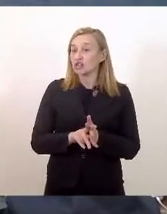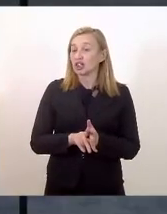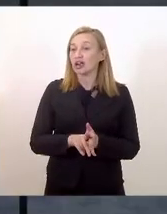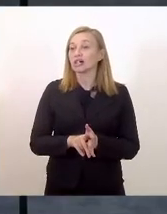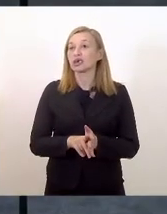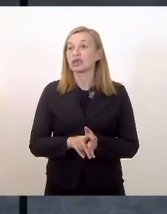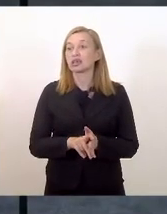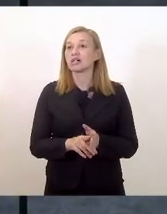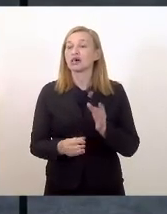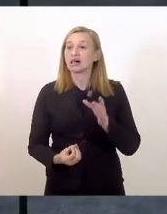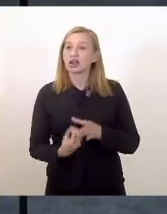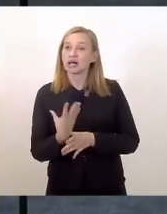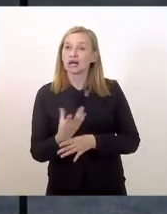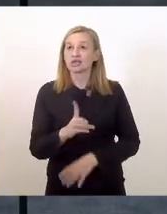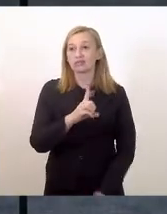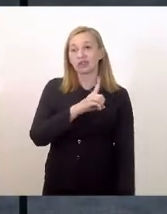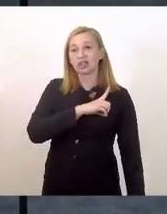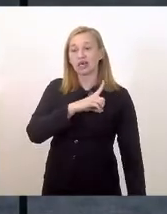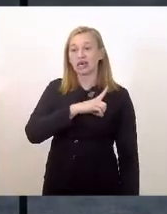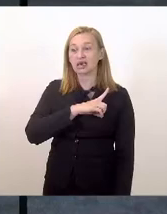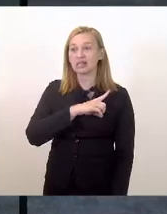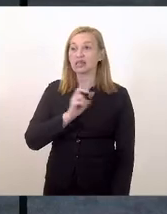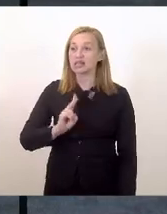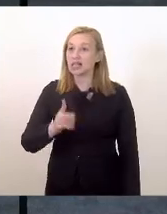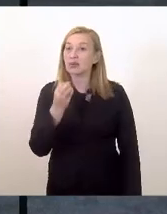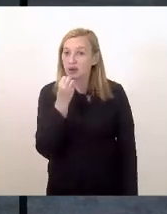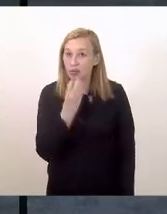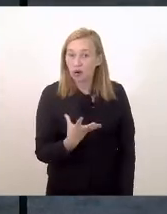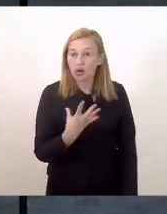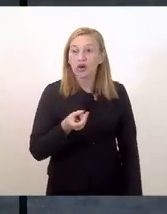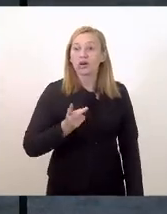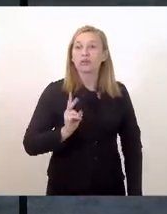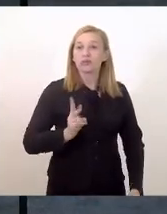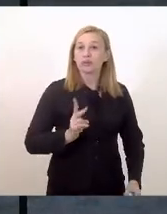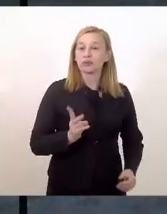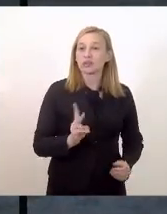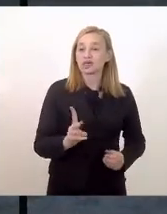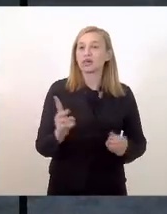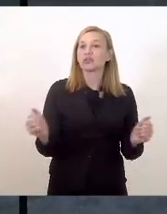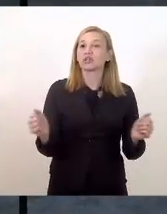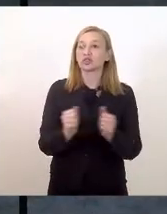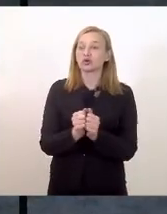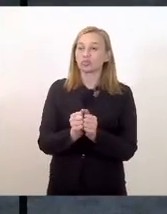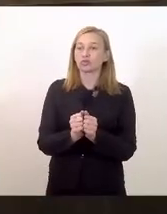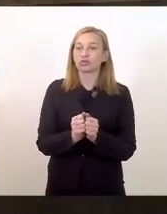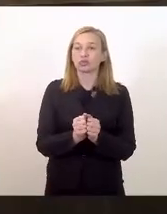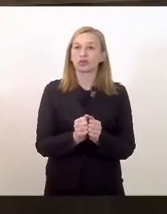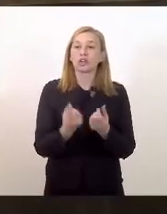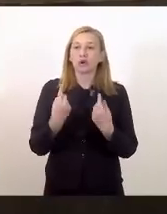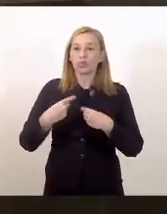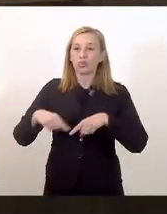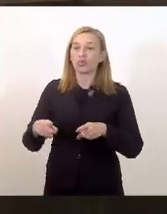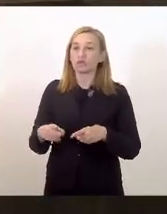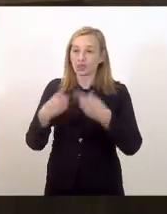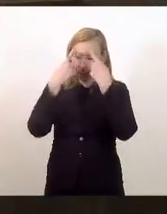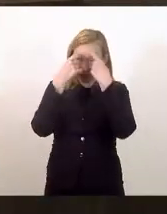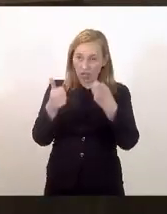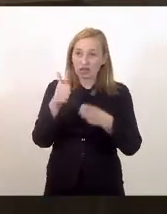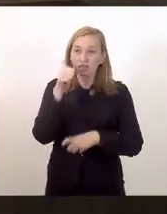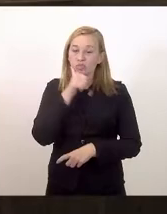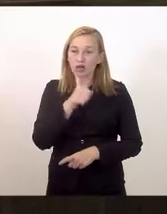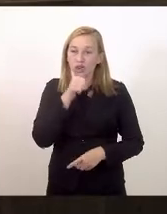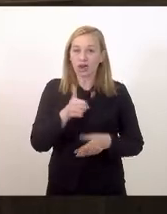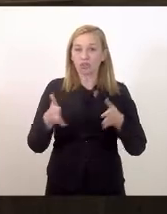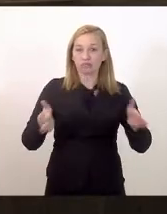Implantação de uma DEAN é sempre benéfico. Precisamos estar juntos nesse combate da violência contra as mulheres, que durante